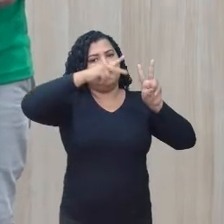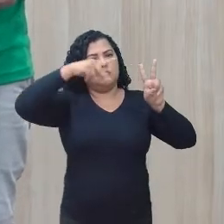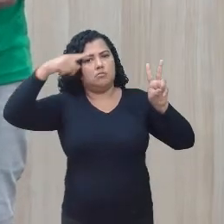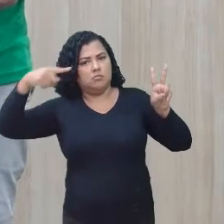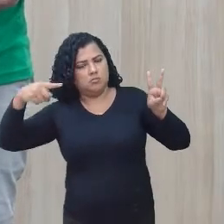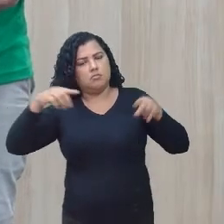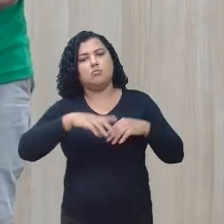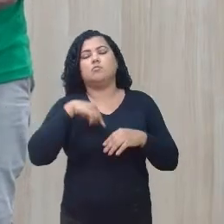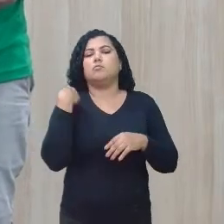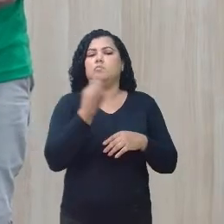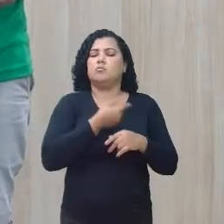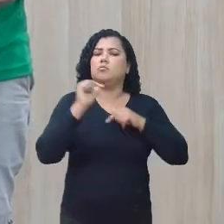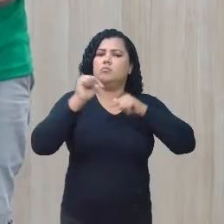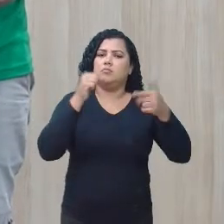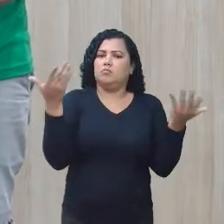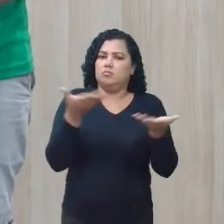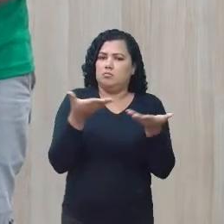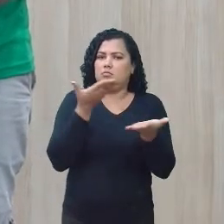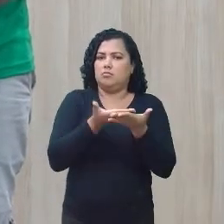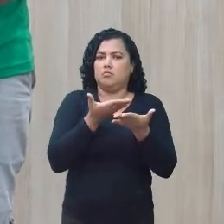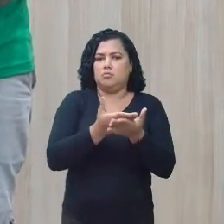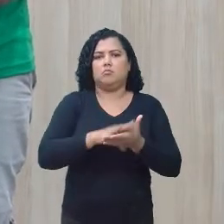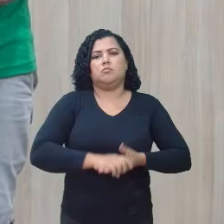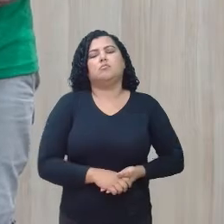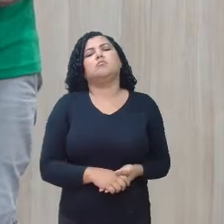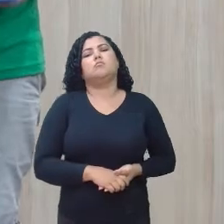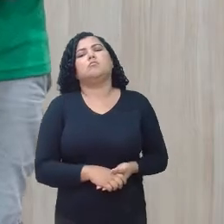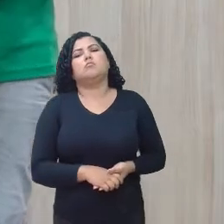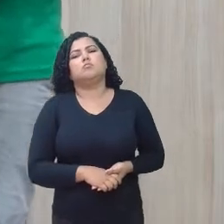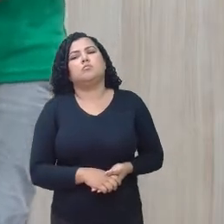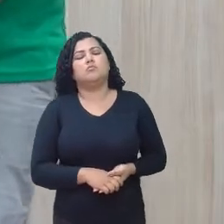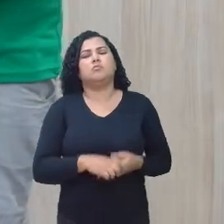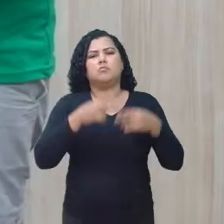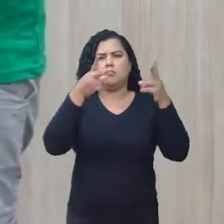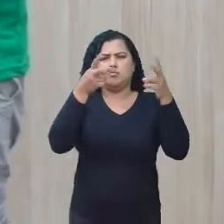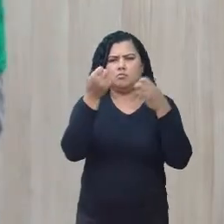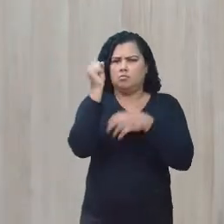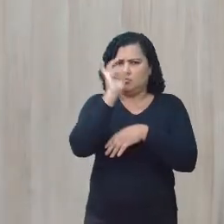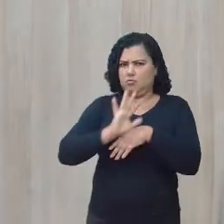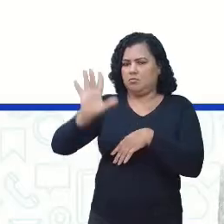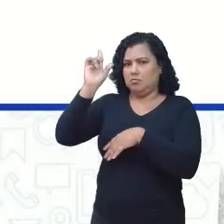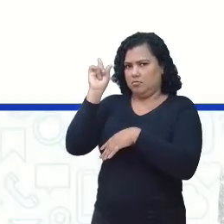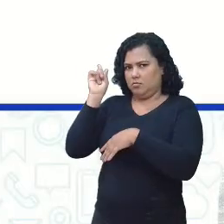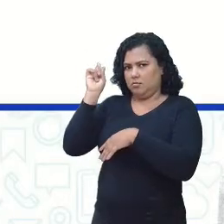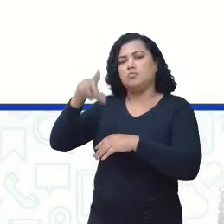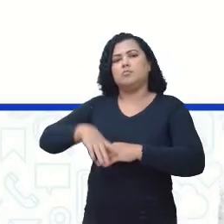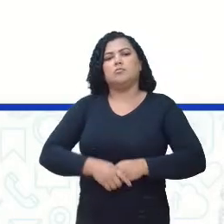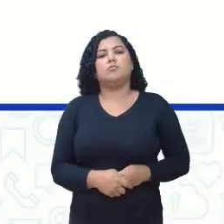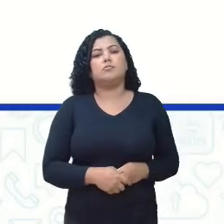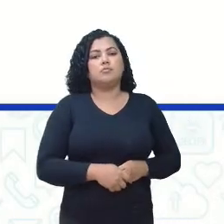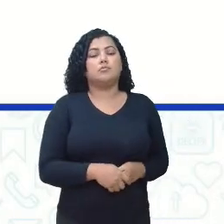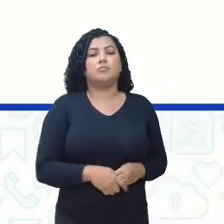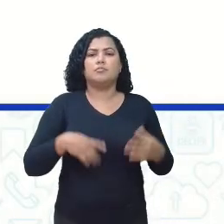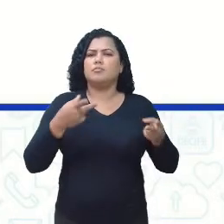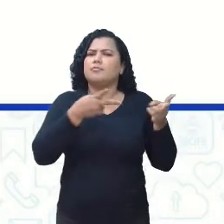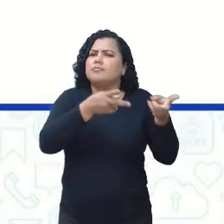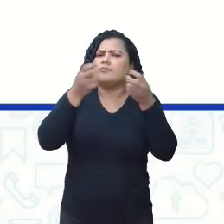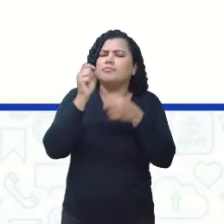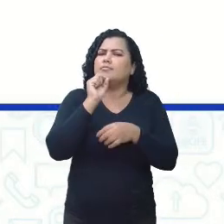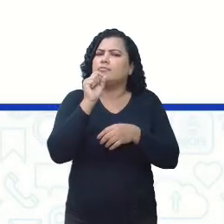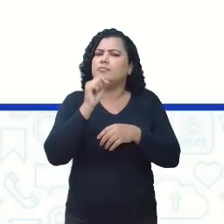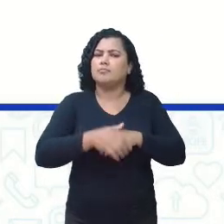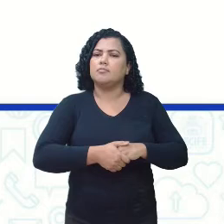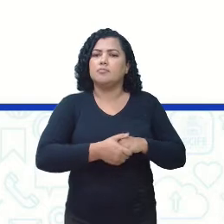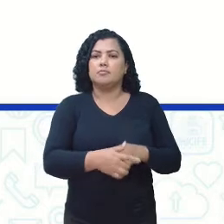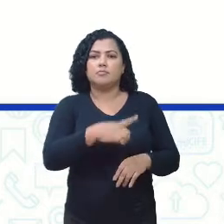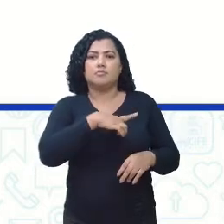pouco na nossa aula de hoje, tá certo? Então vamos aqui para a tela para a gente observar o seguinte. Eu